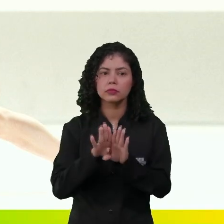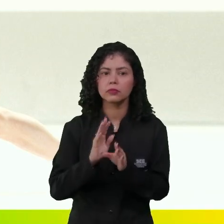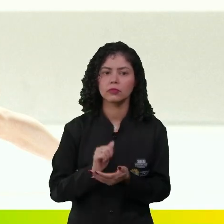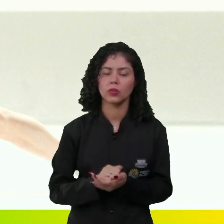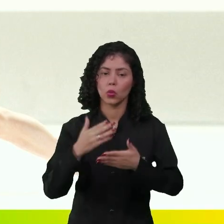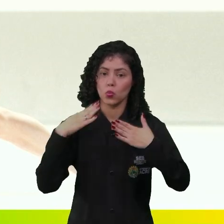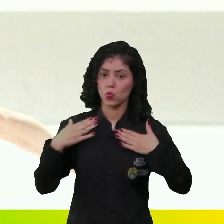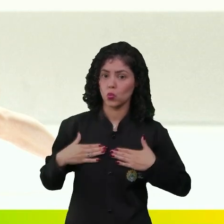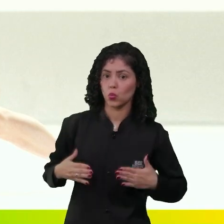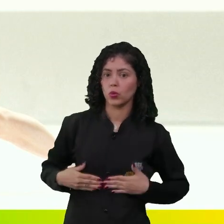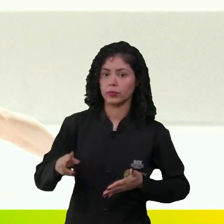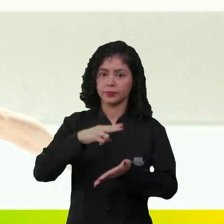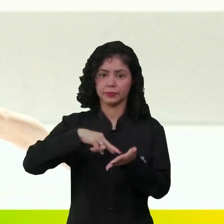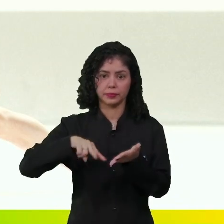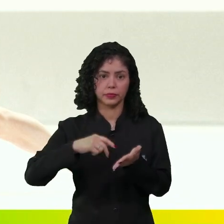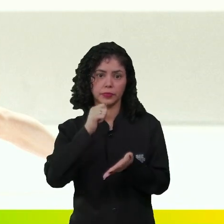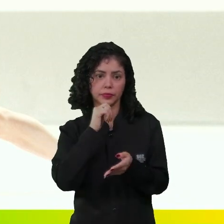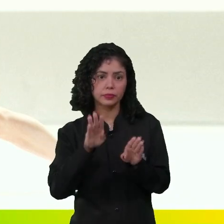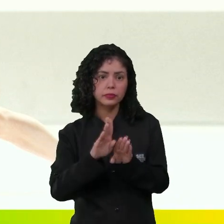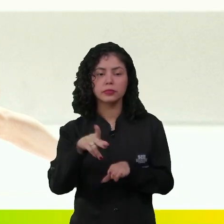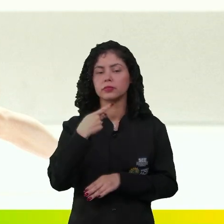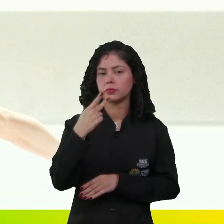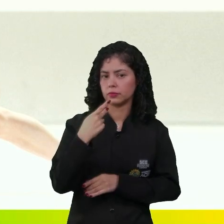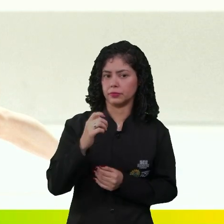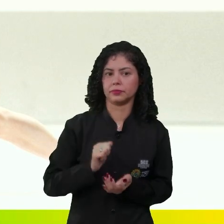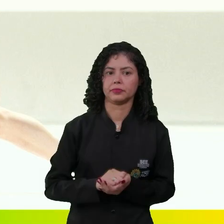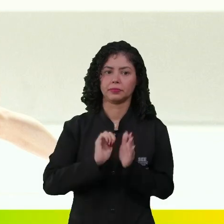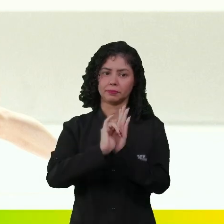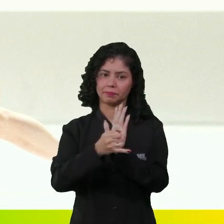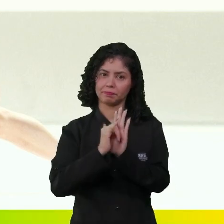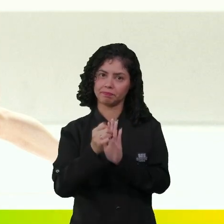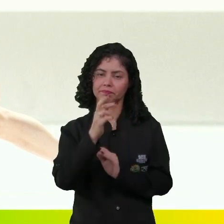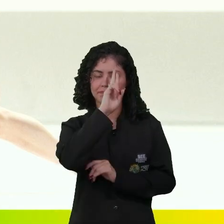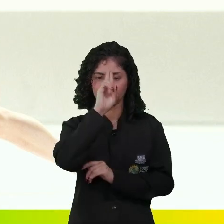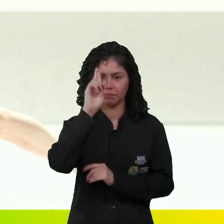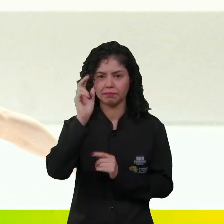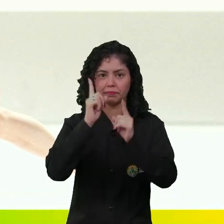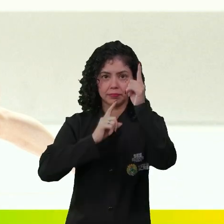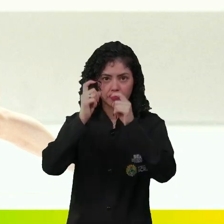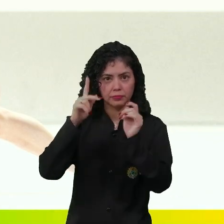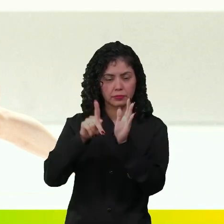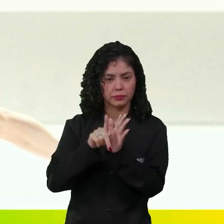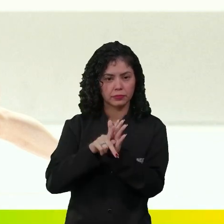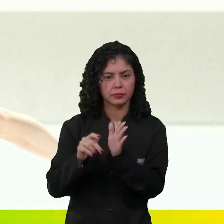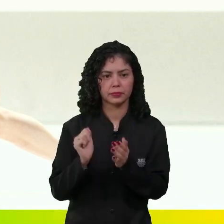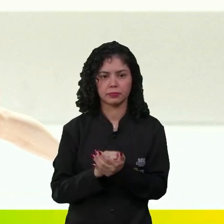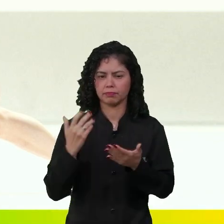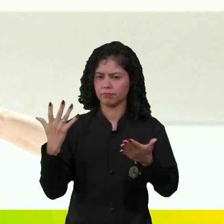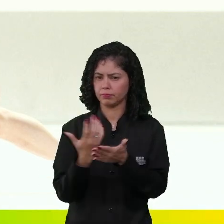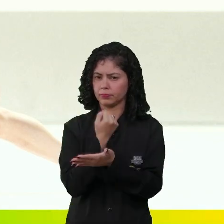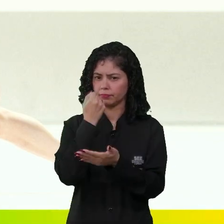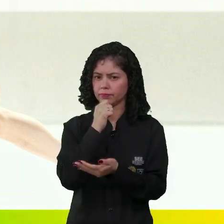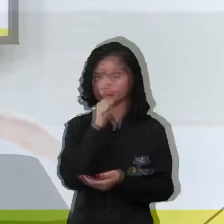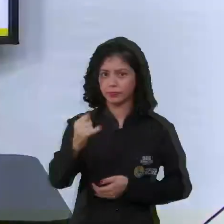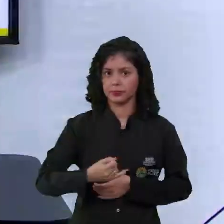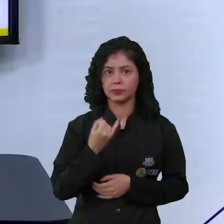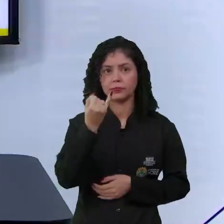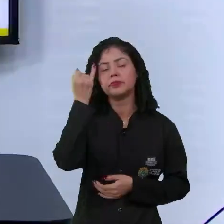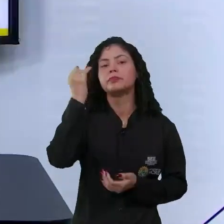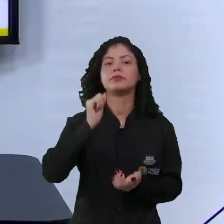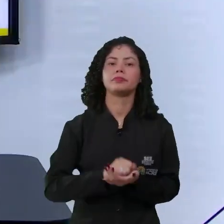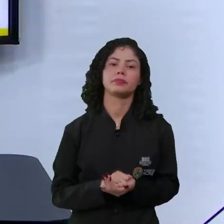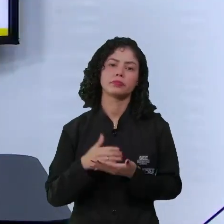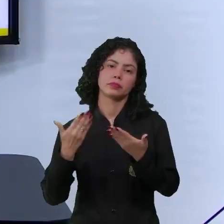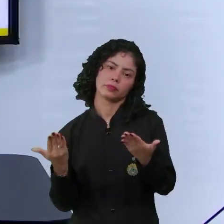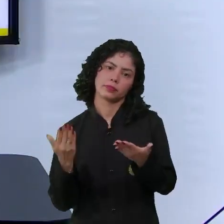O corpo que dança é um corpo que fala, que narra histórias e expressa pertencimento. É muito importante a gente